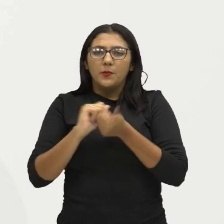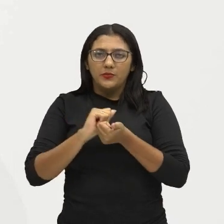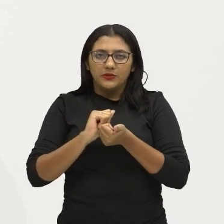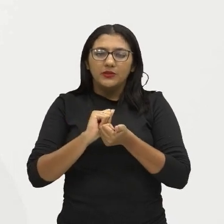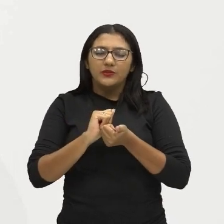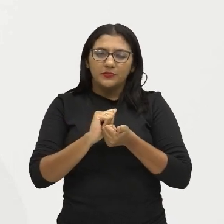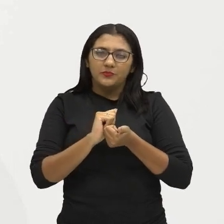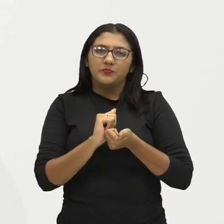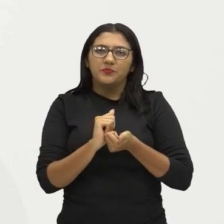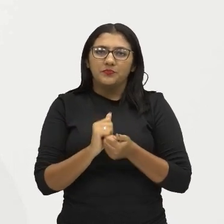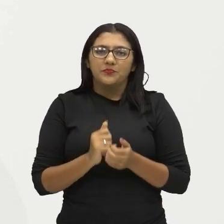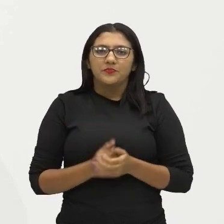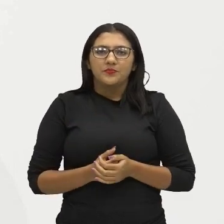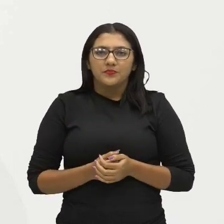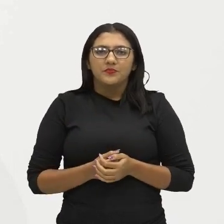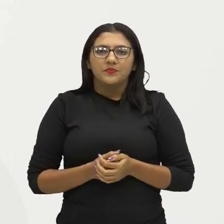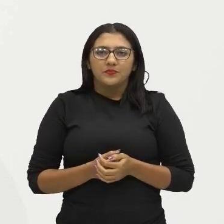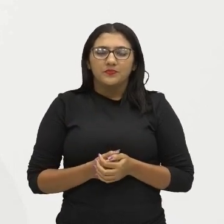transcrever.